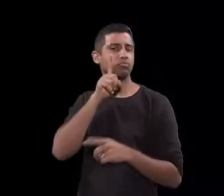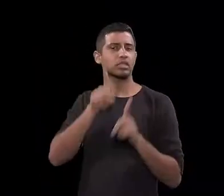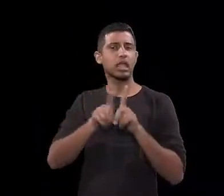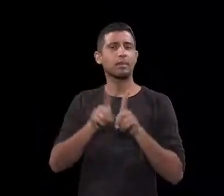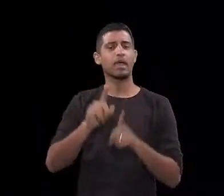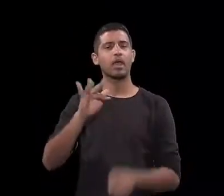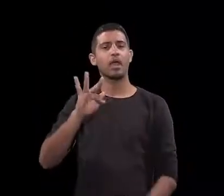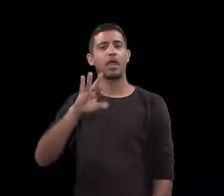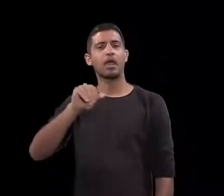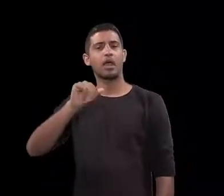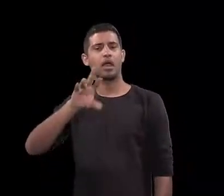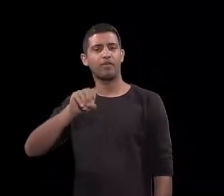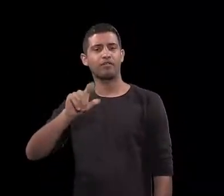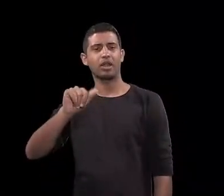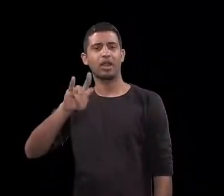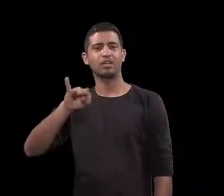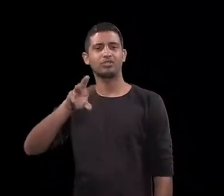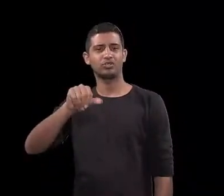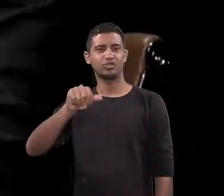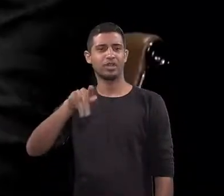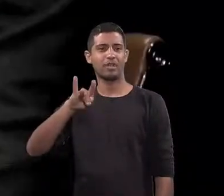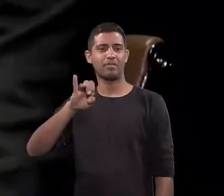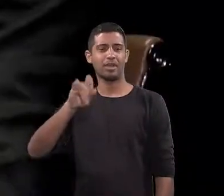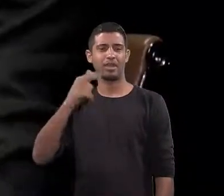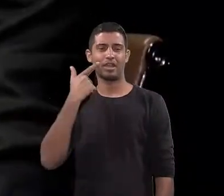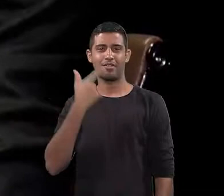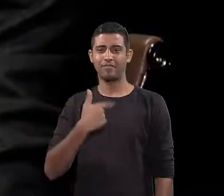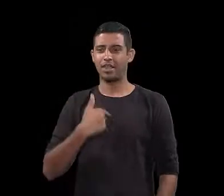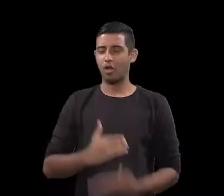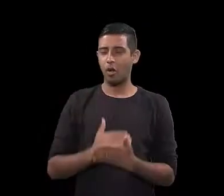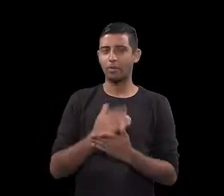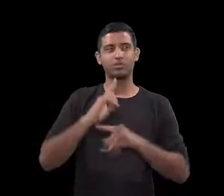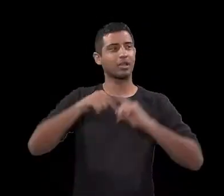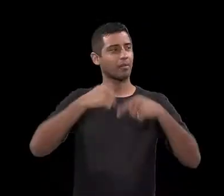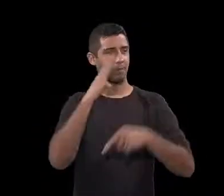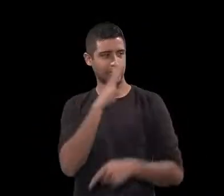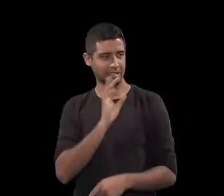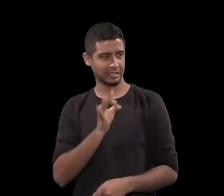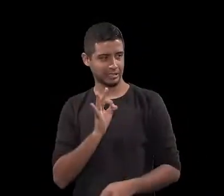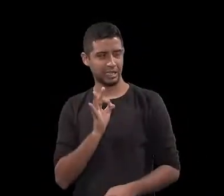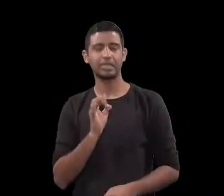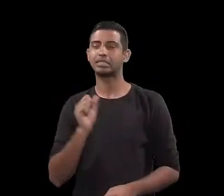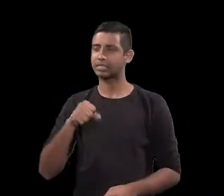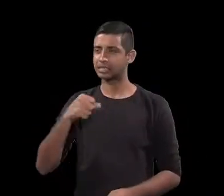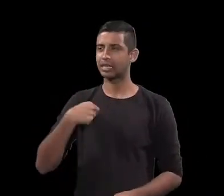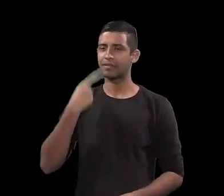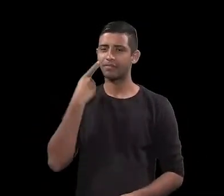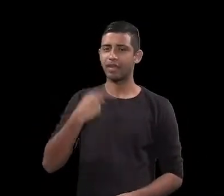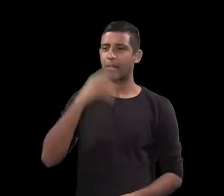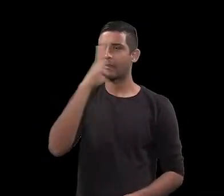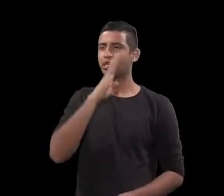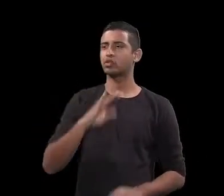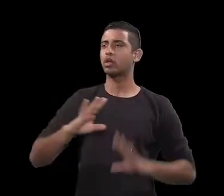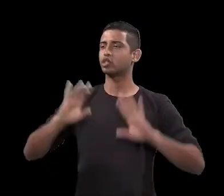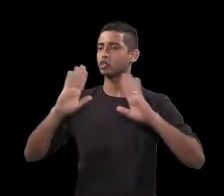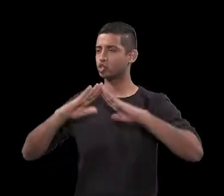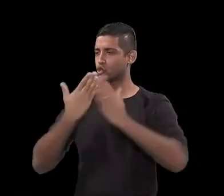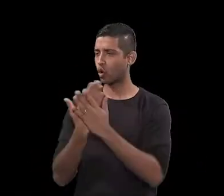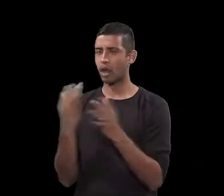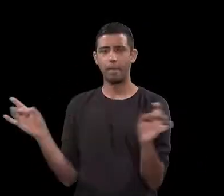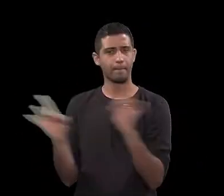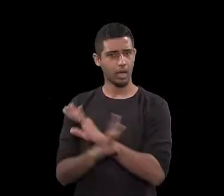entre Estados Unidos e Afro-Latinoamérica. E aí entra o Brasil? Aí entra o Brasil. Quando terminei a escola,